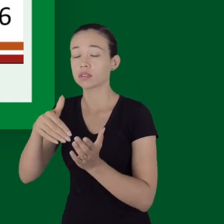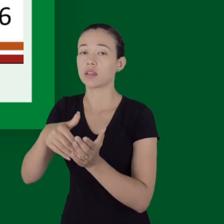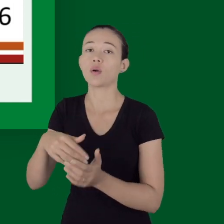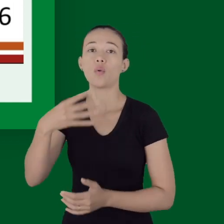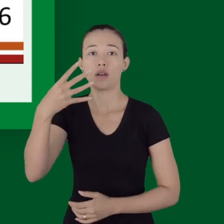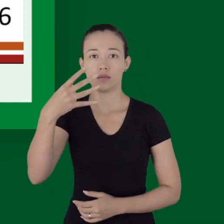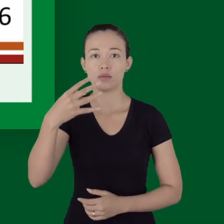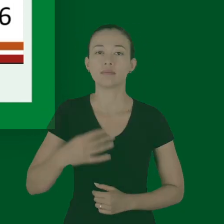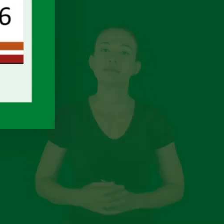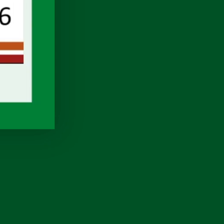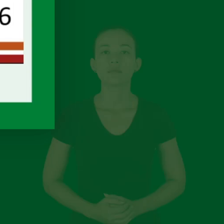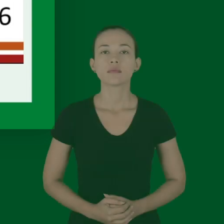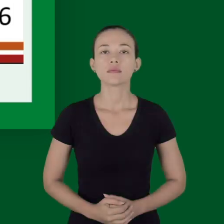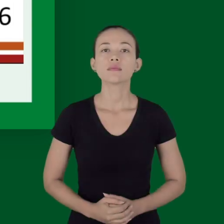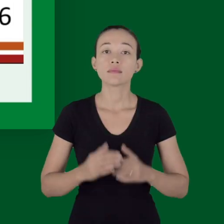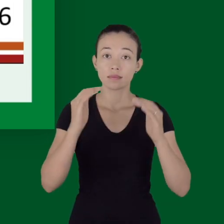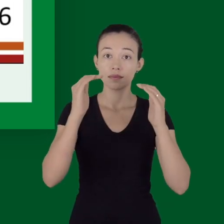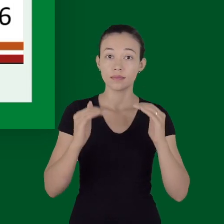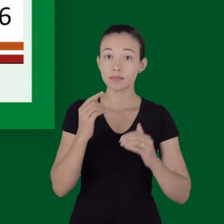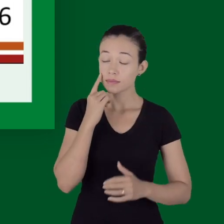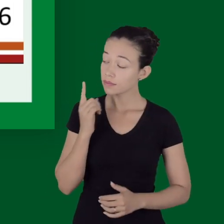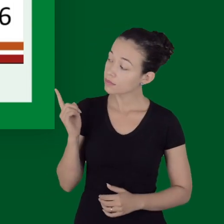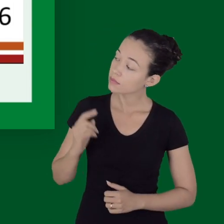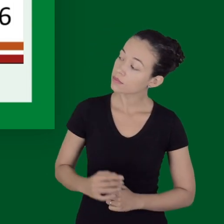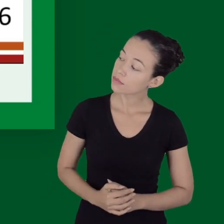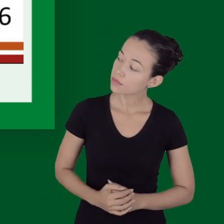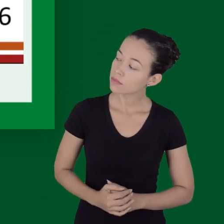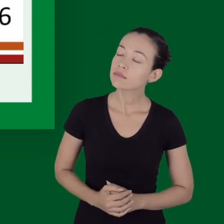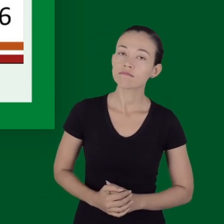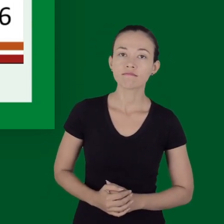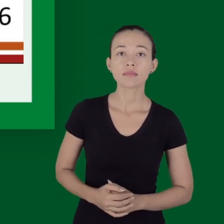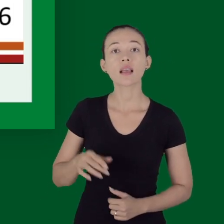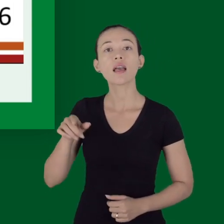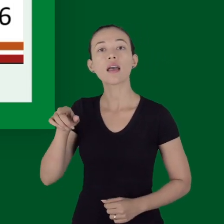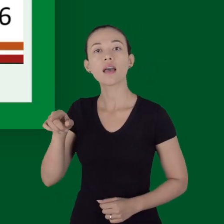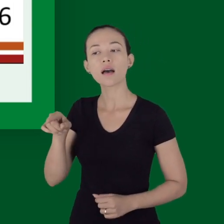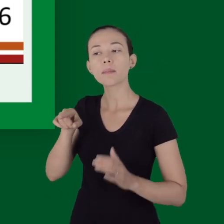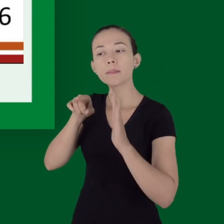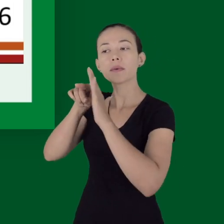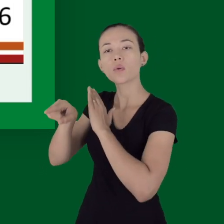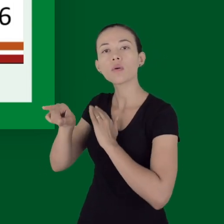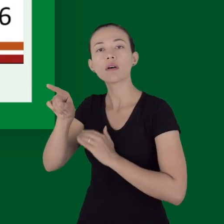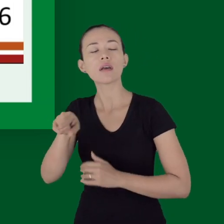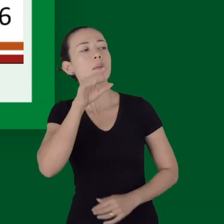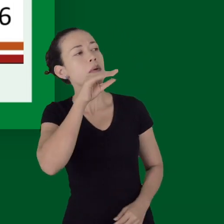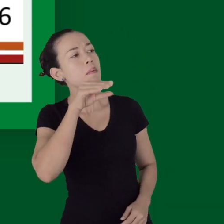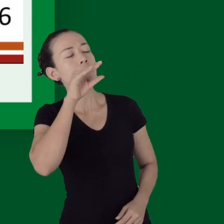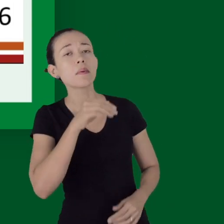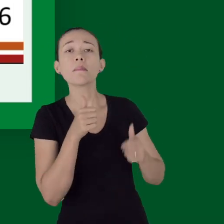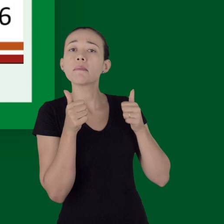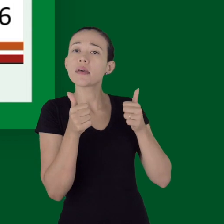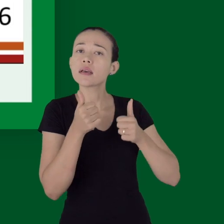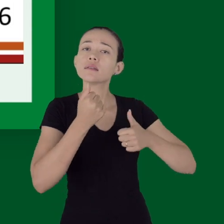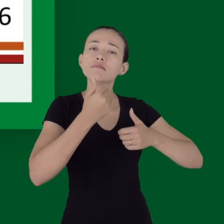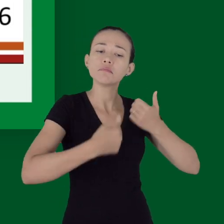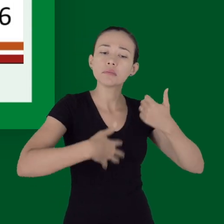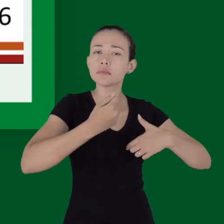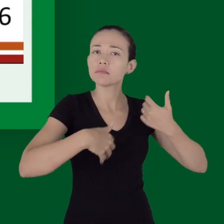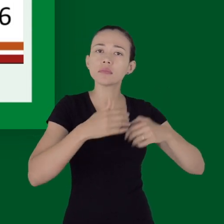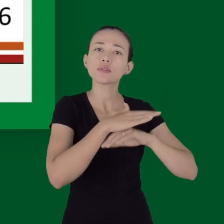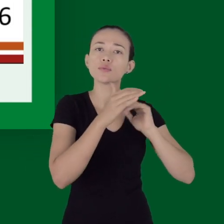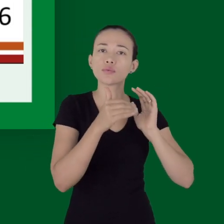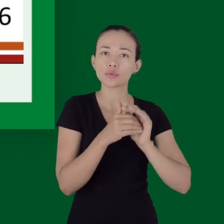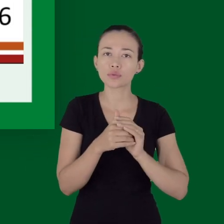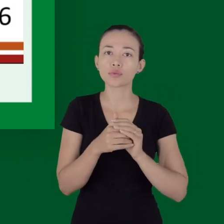tudo. 4, confusa. Então, não sabe onde está, não sabe qual o nome. 3, palavras